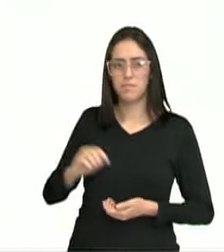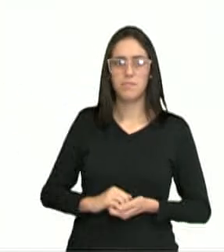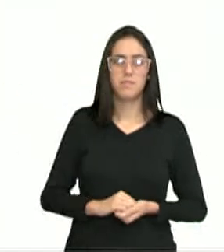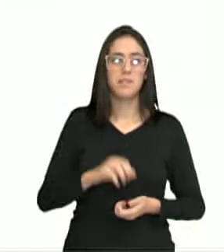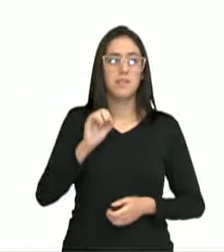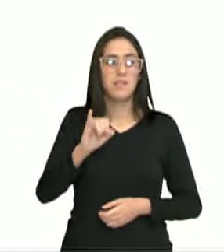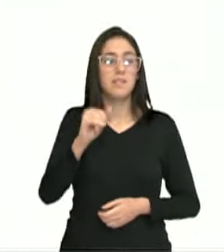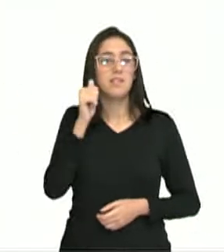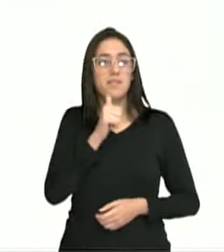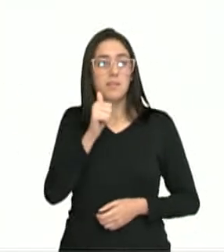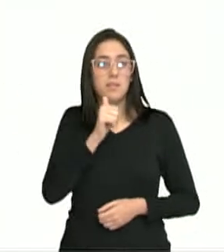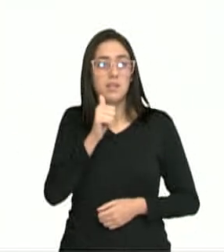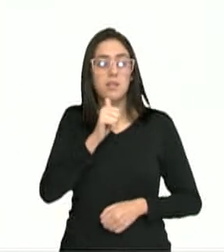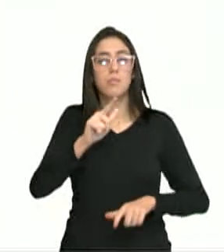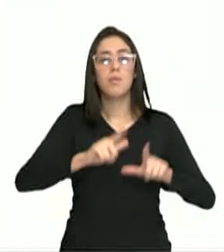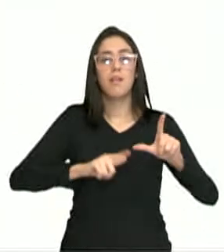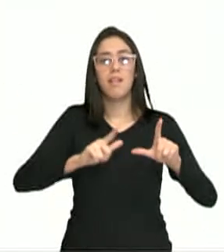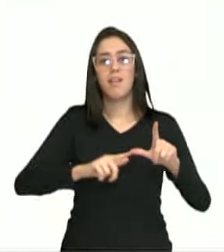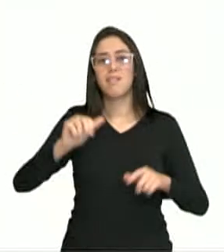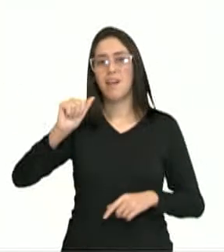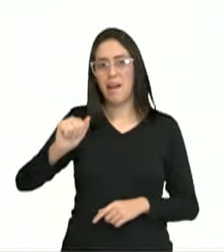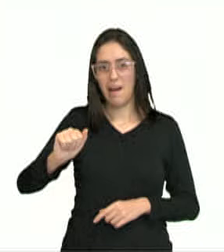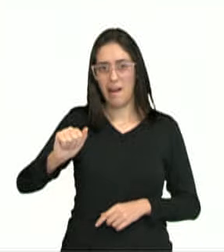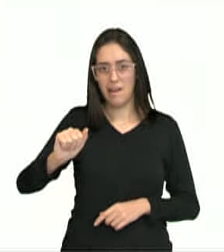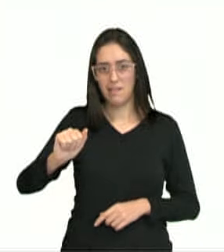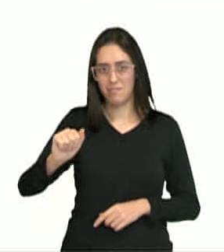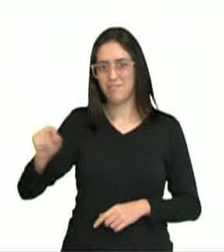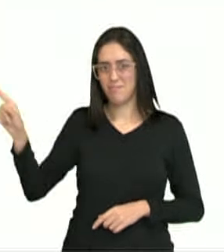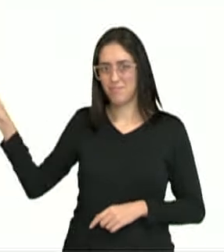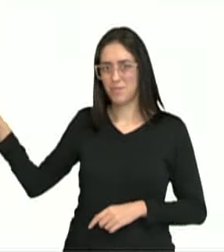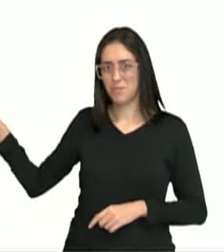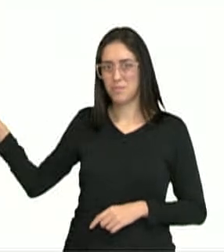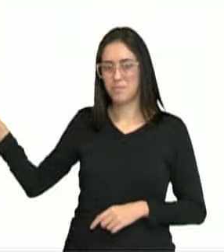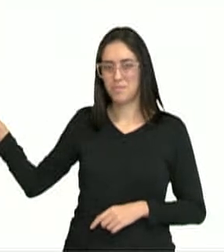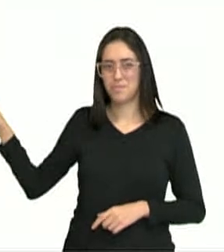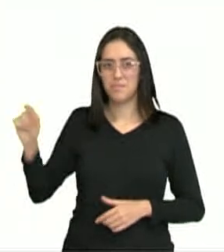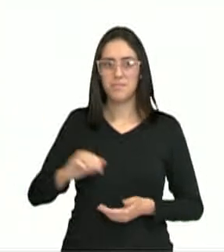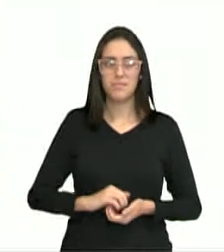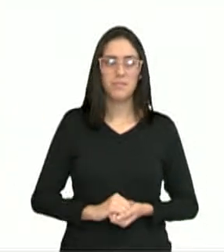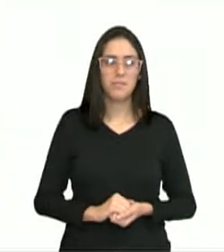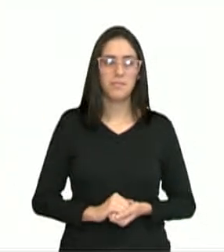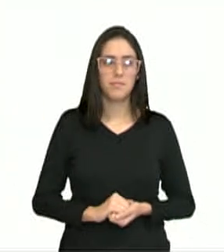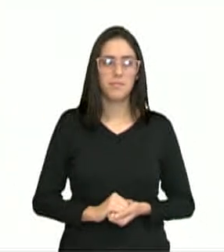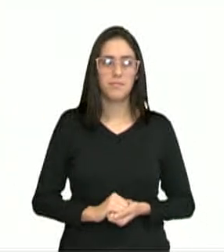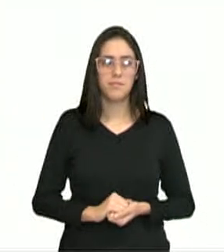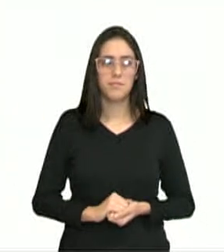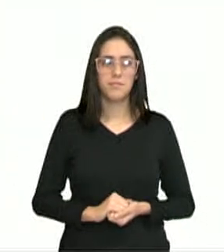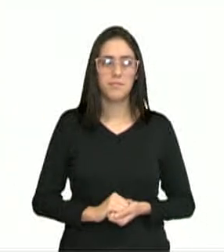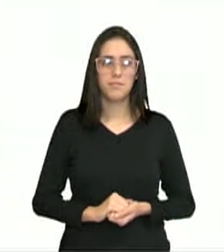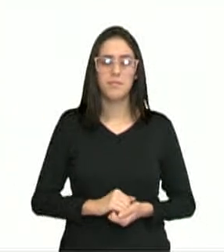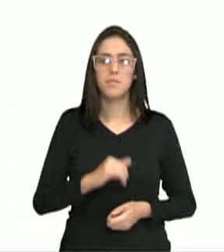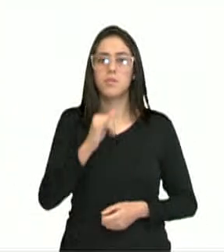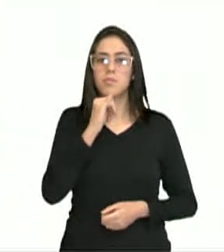feminino, lá, A subscrito aí também. Por exemplo, olha aqui, ó, terceiro,